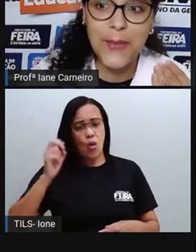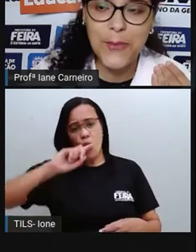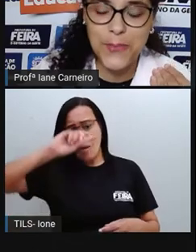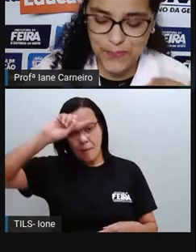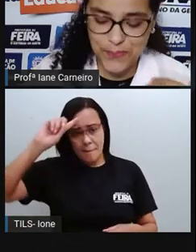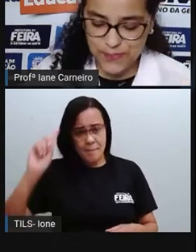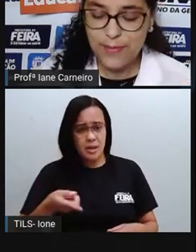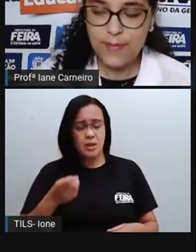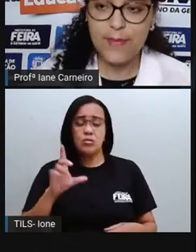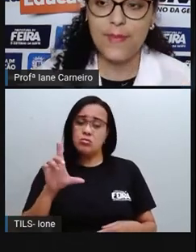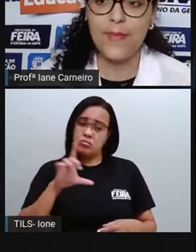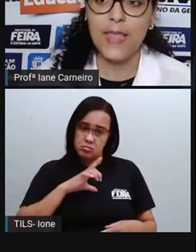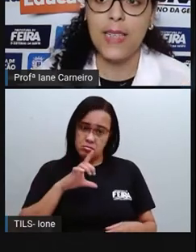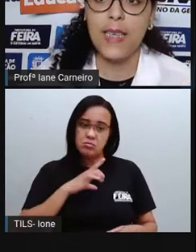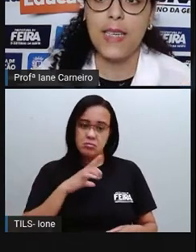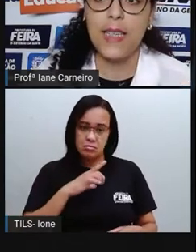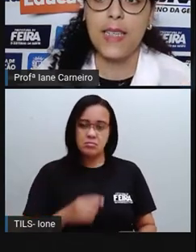certo?